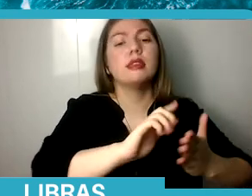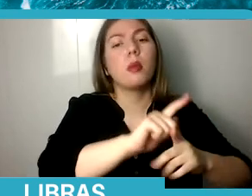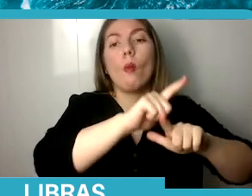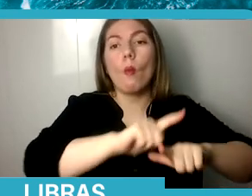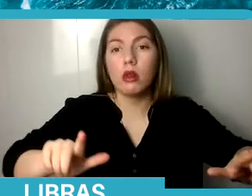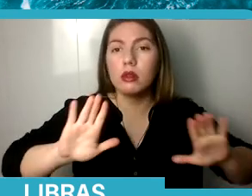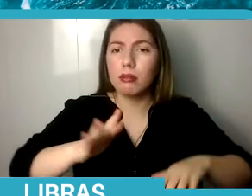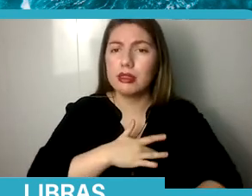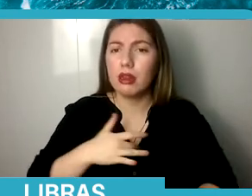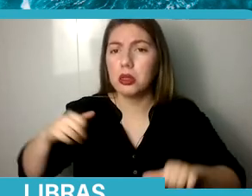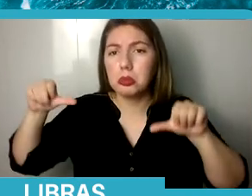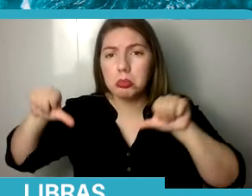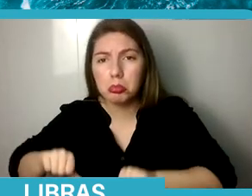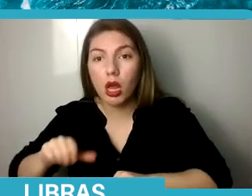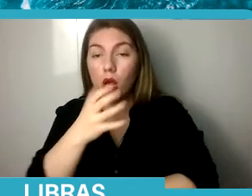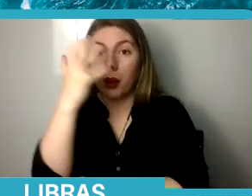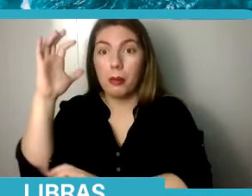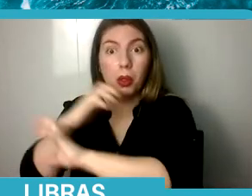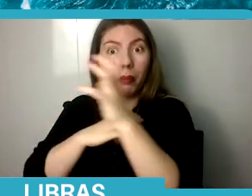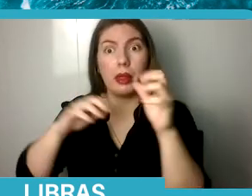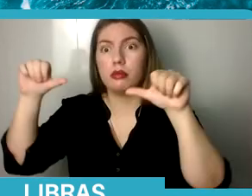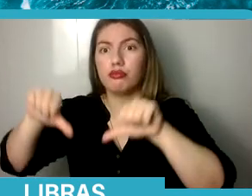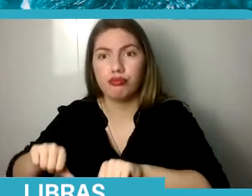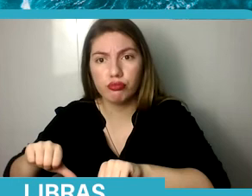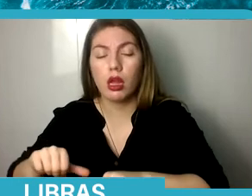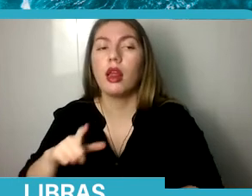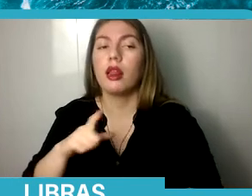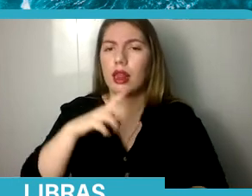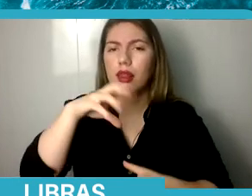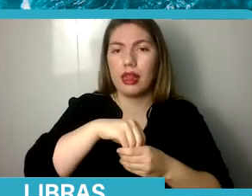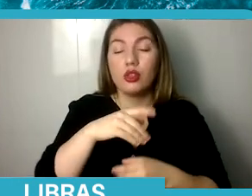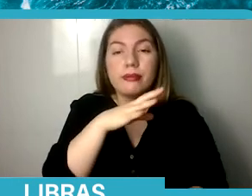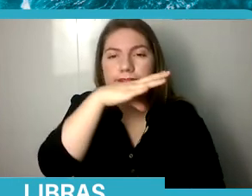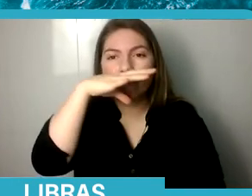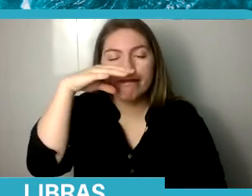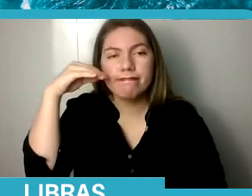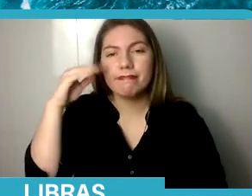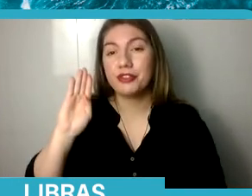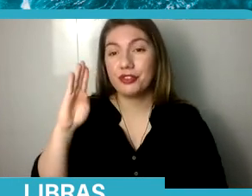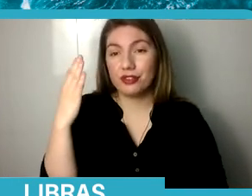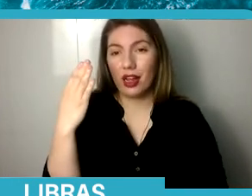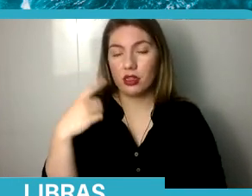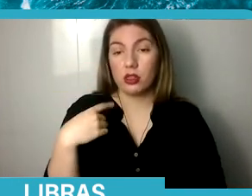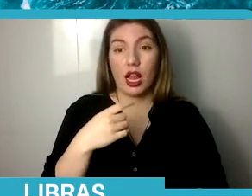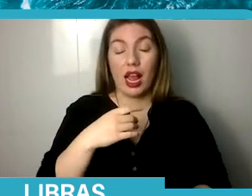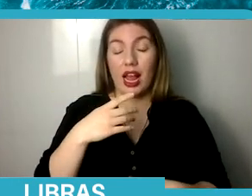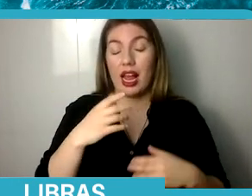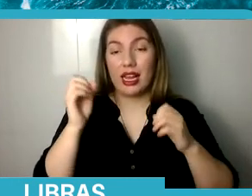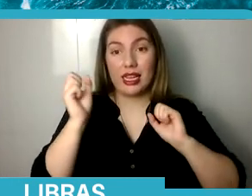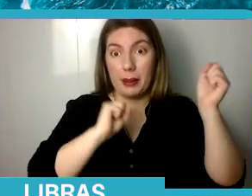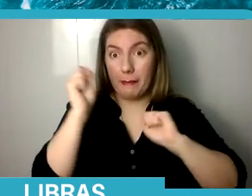saúde e meio ambiente eles estão lotados de fragrâncias artificiais também porque ele tem indústria visse hoje a gente em cores